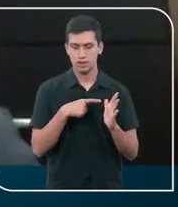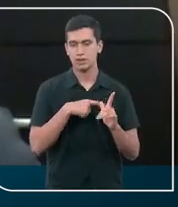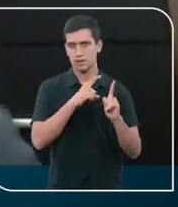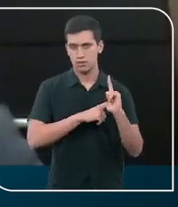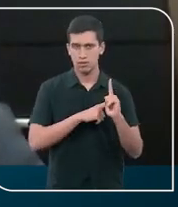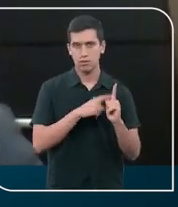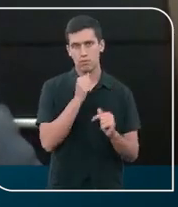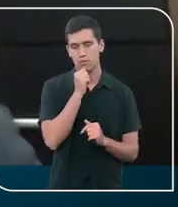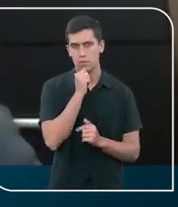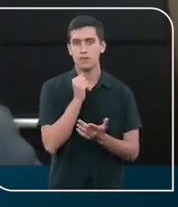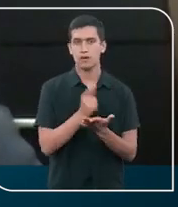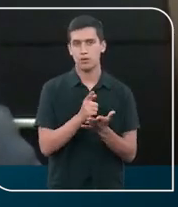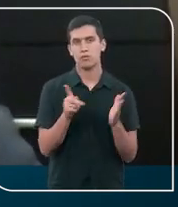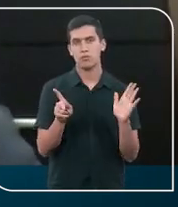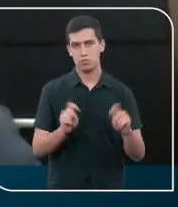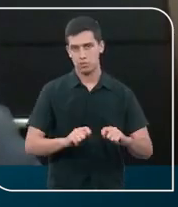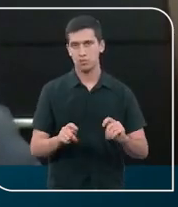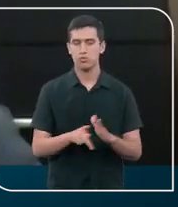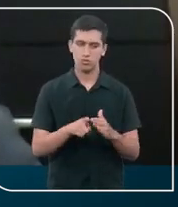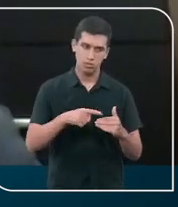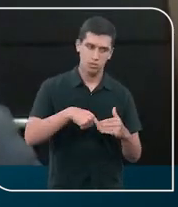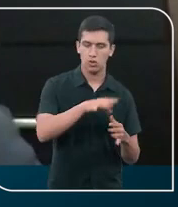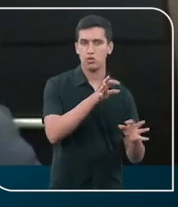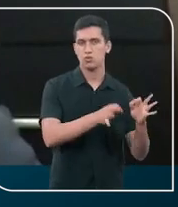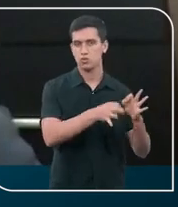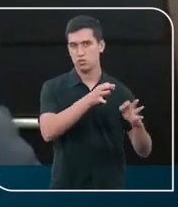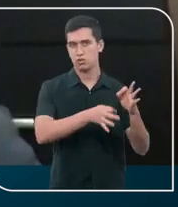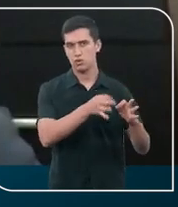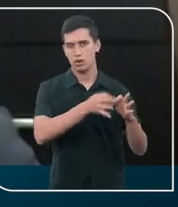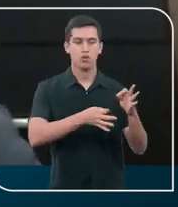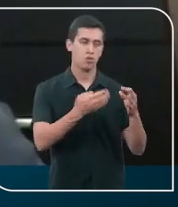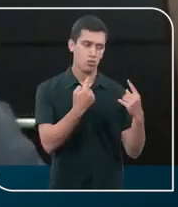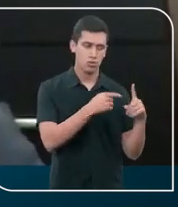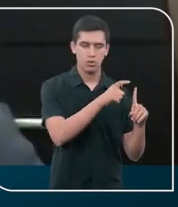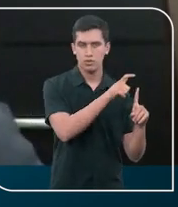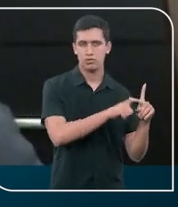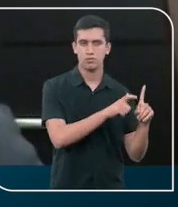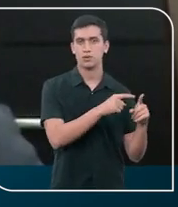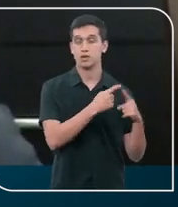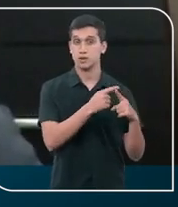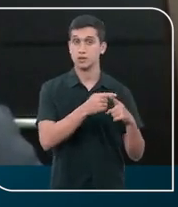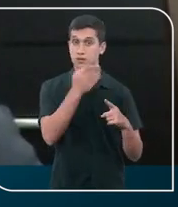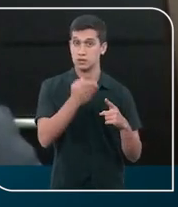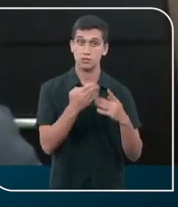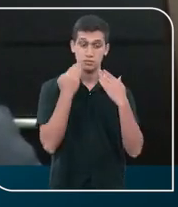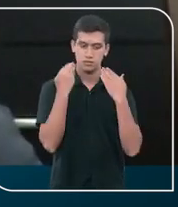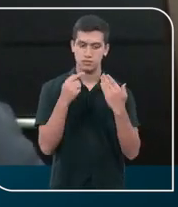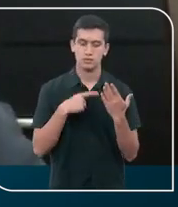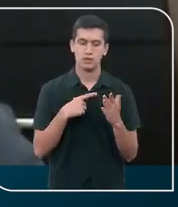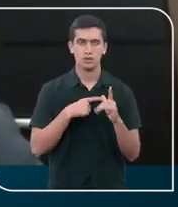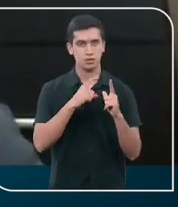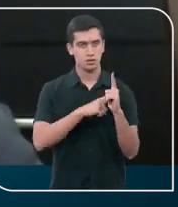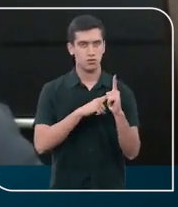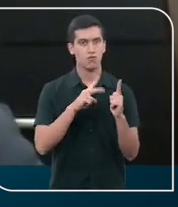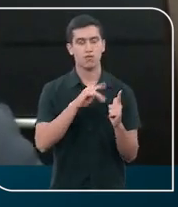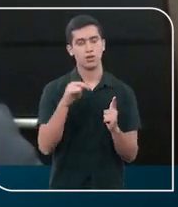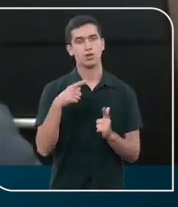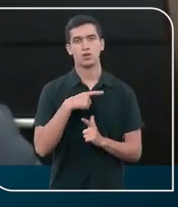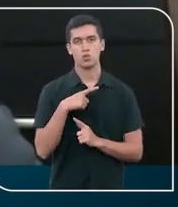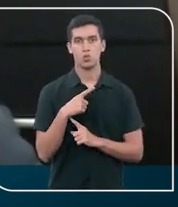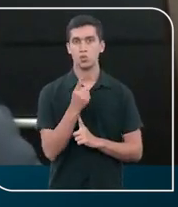ser cobrada pelos meios judiciais, porque esse instrumento aí de confissão de dívida seria um